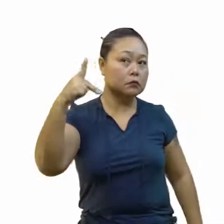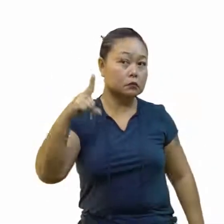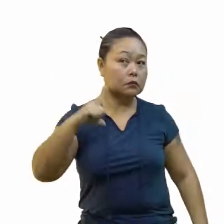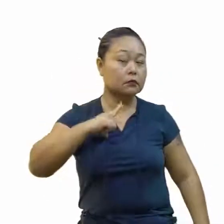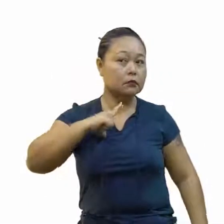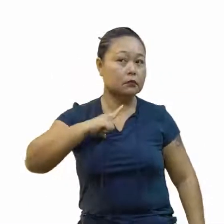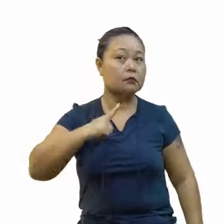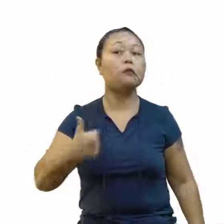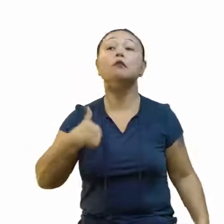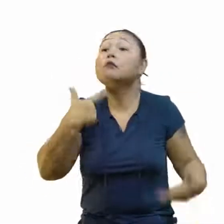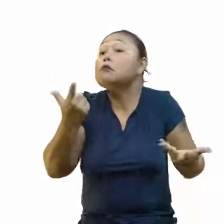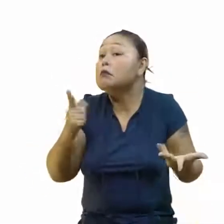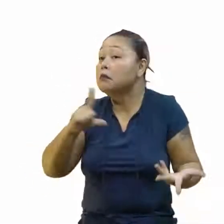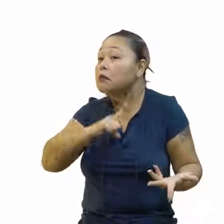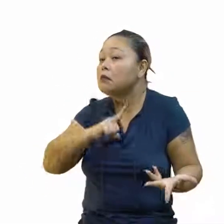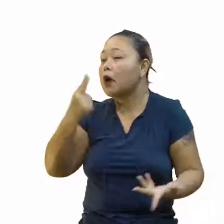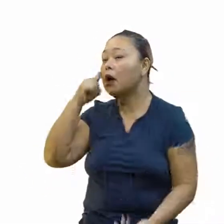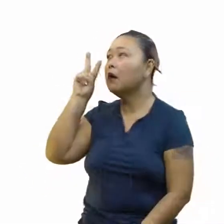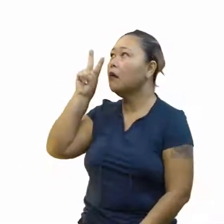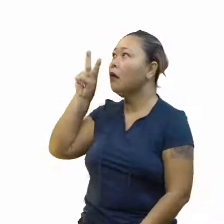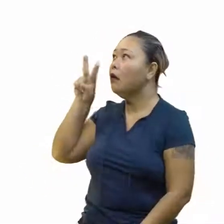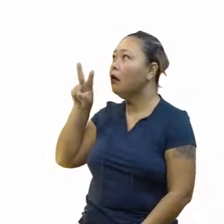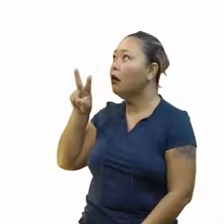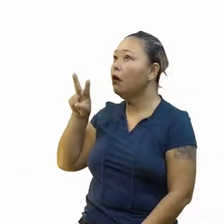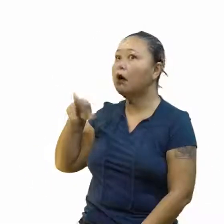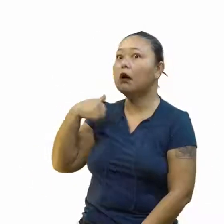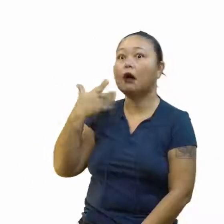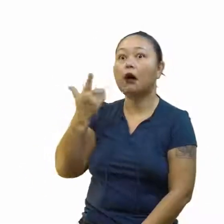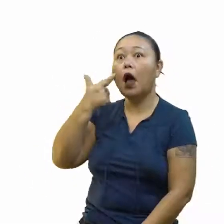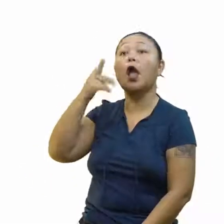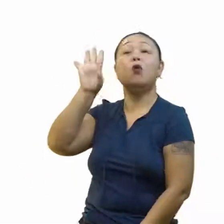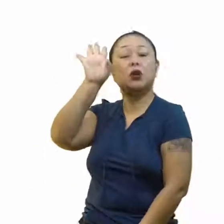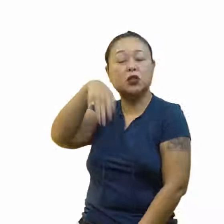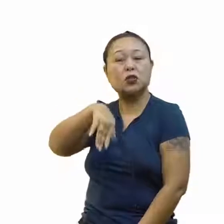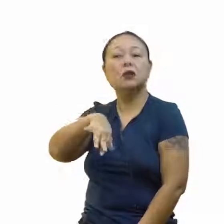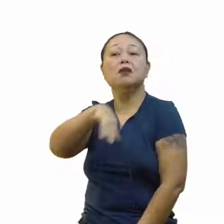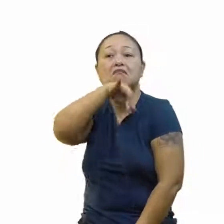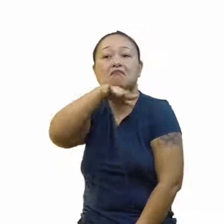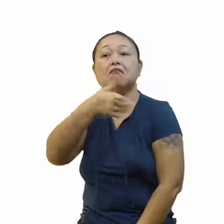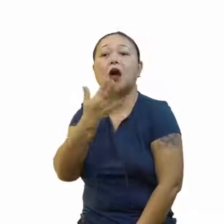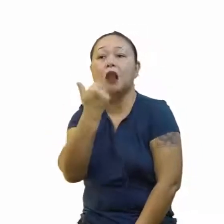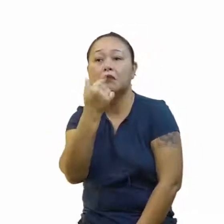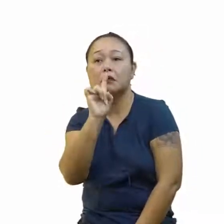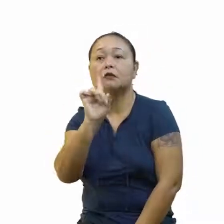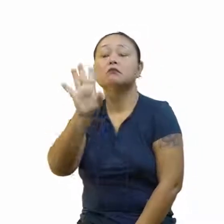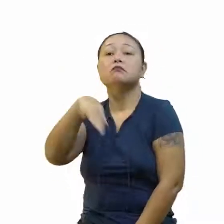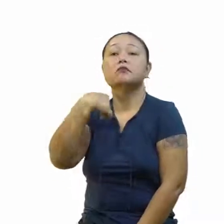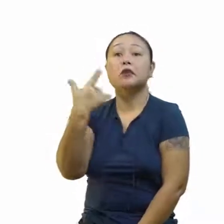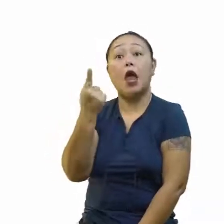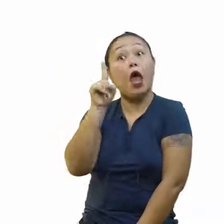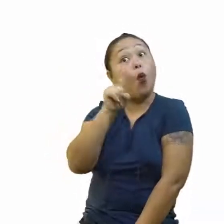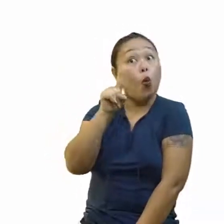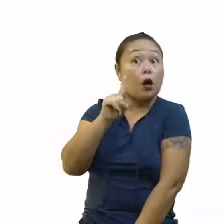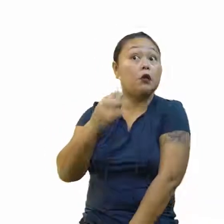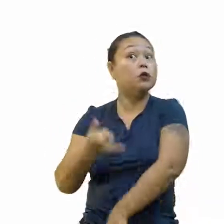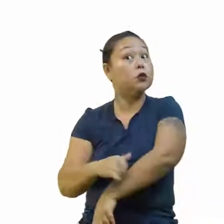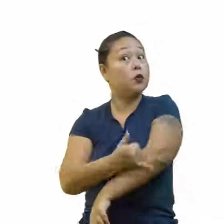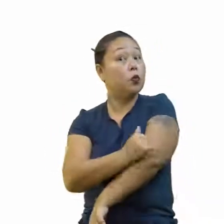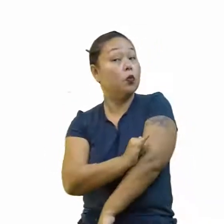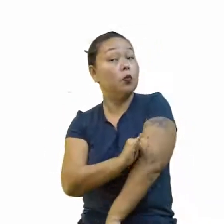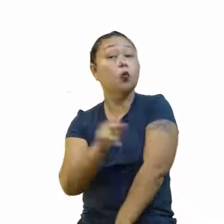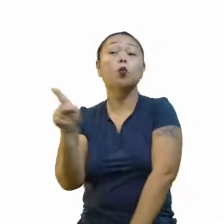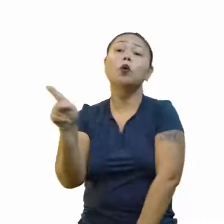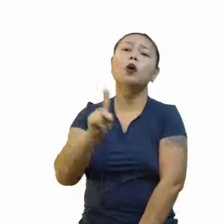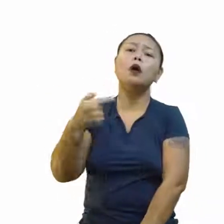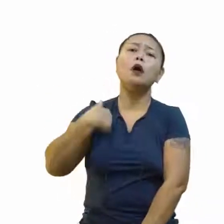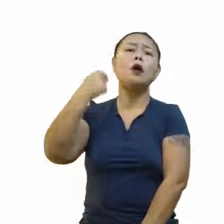vai olhar, professora, eu acho que a má alimentação. Professora, eu acho que a obesidade. Professora,